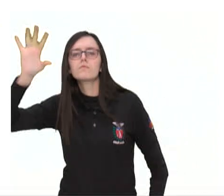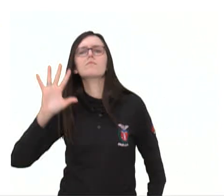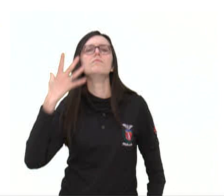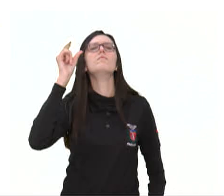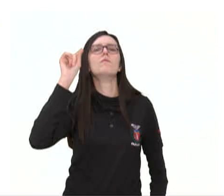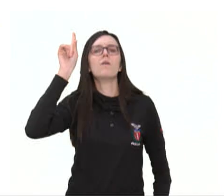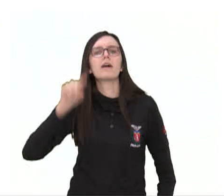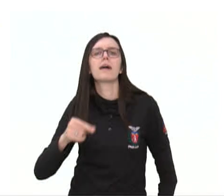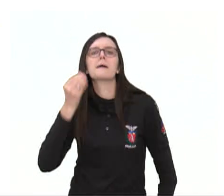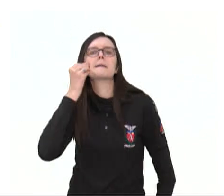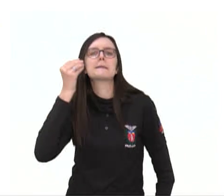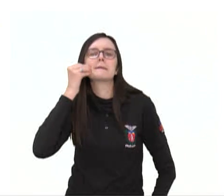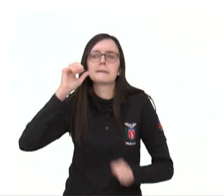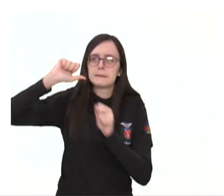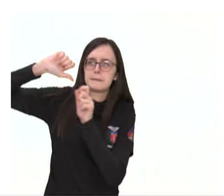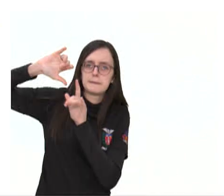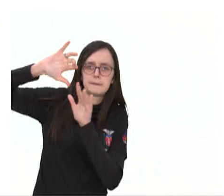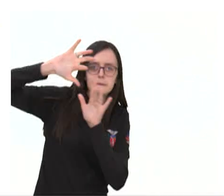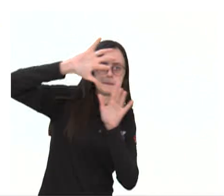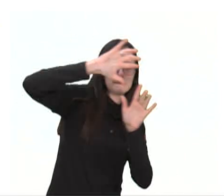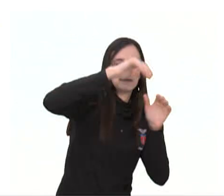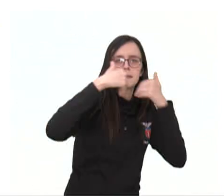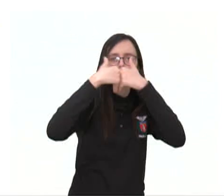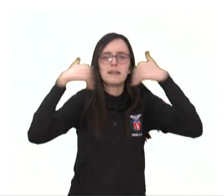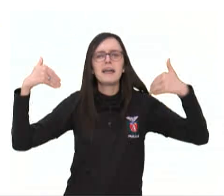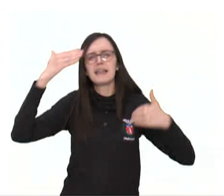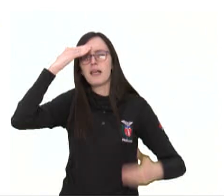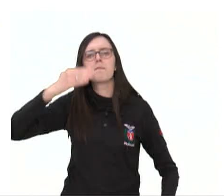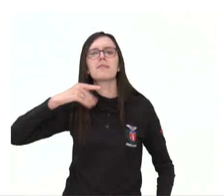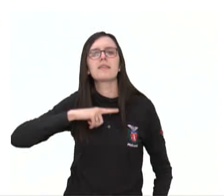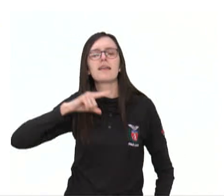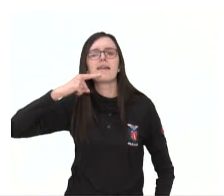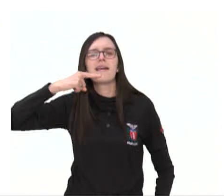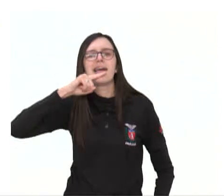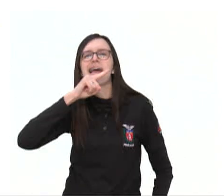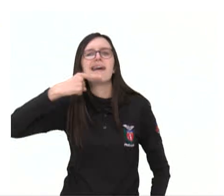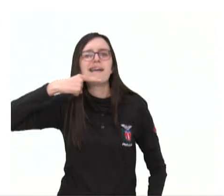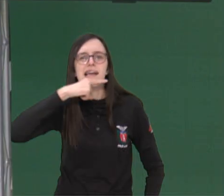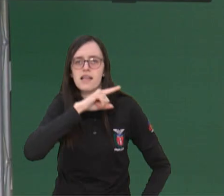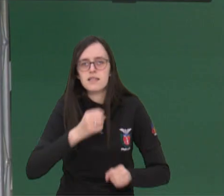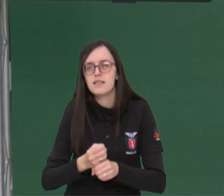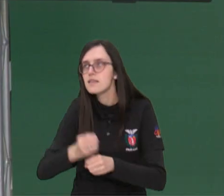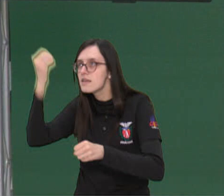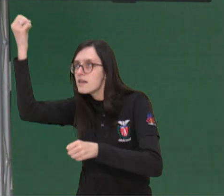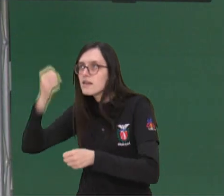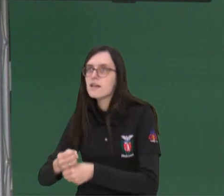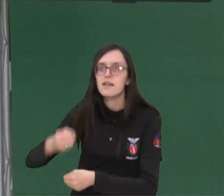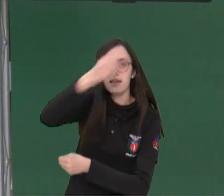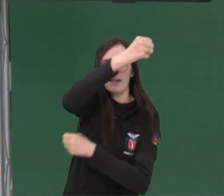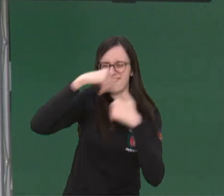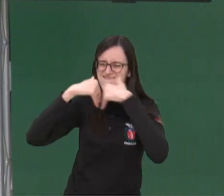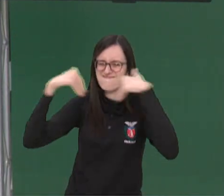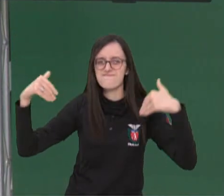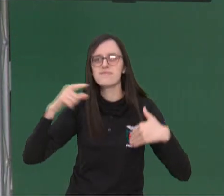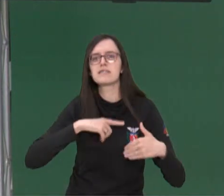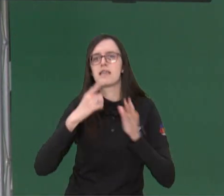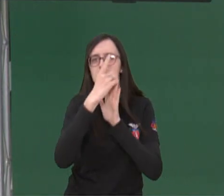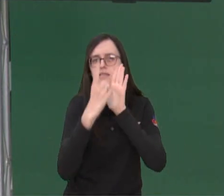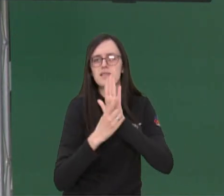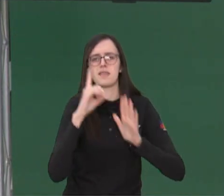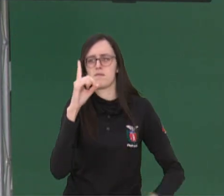se afastar dos canaviais. Lembra disso? Então, o decreto de